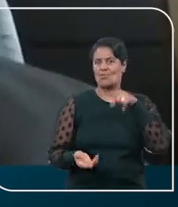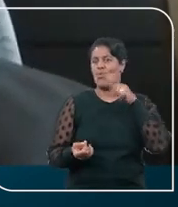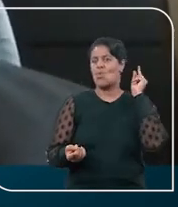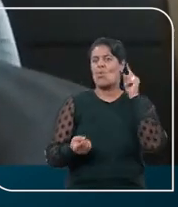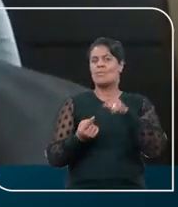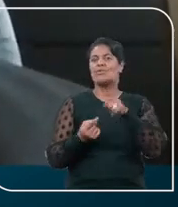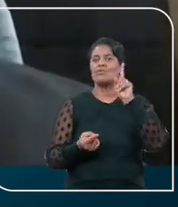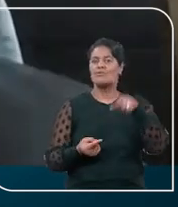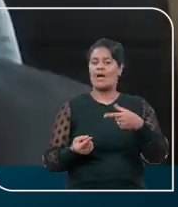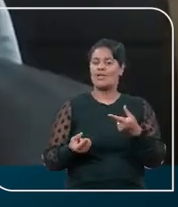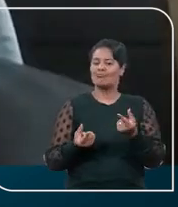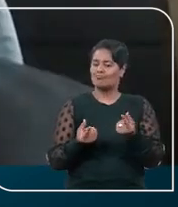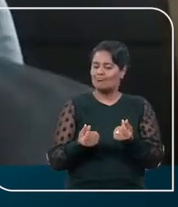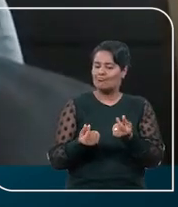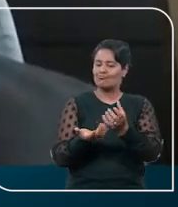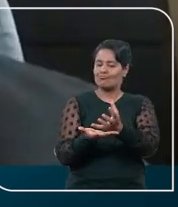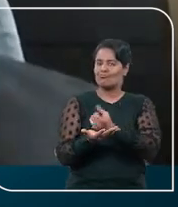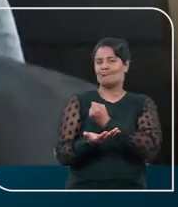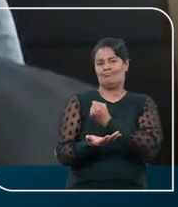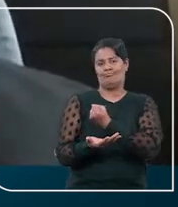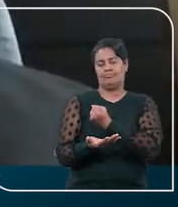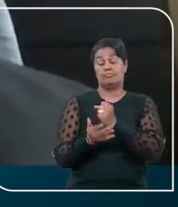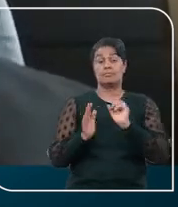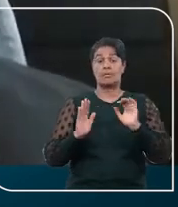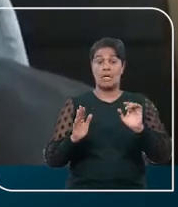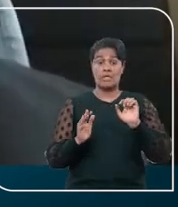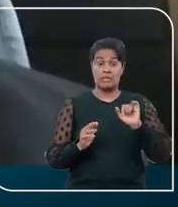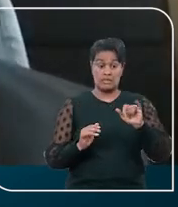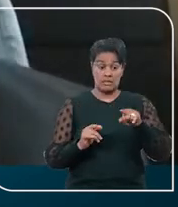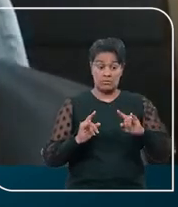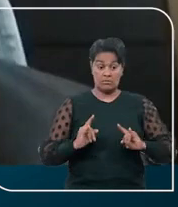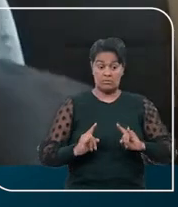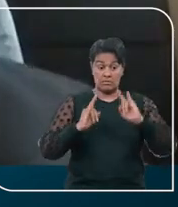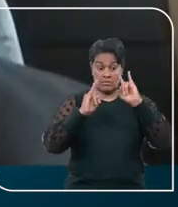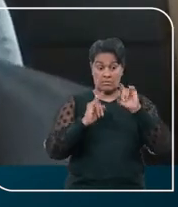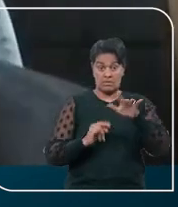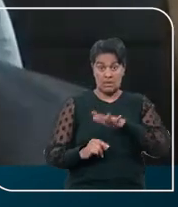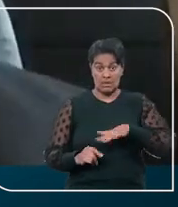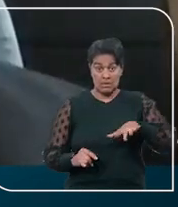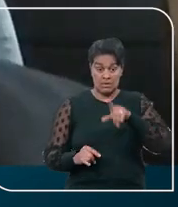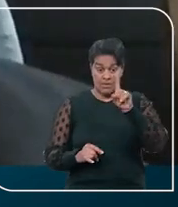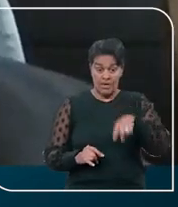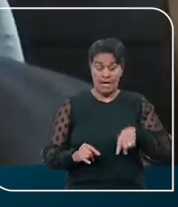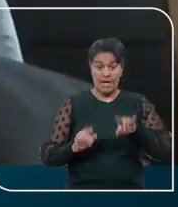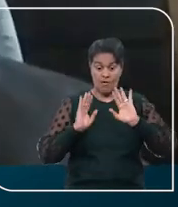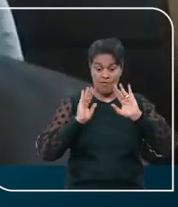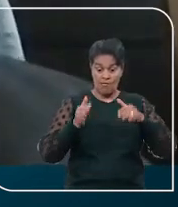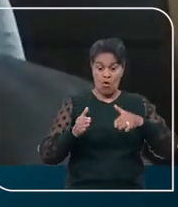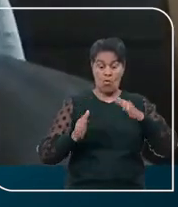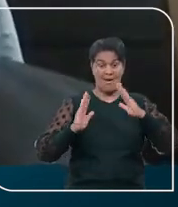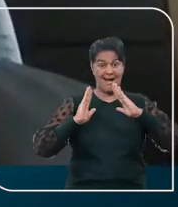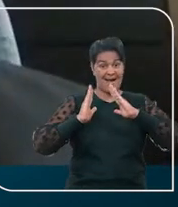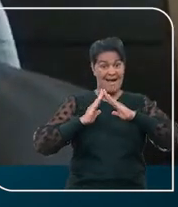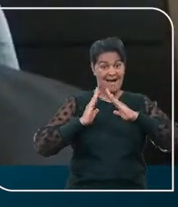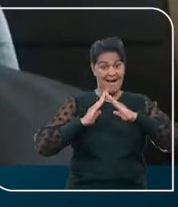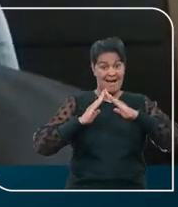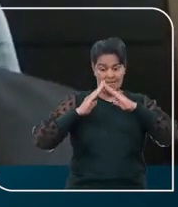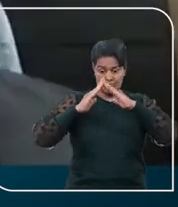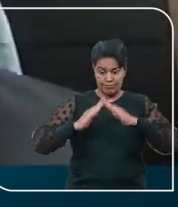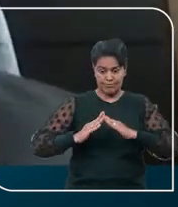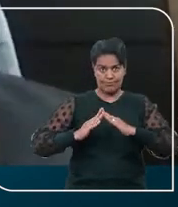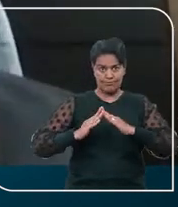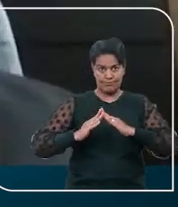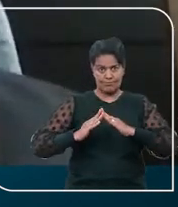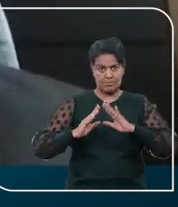Então, quando o empreendimento ele é residencial, ele não está vocacionado para receber toda essa quantidade de pessoas que